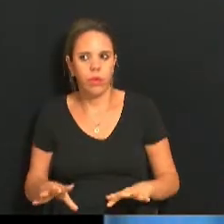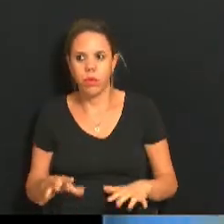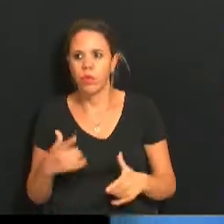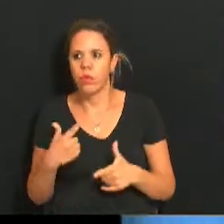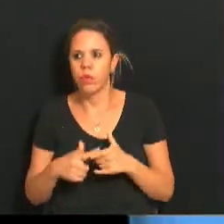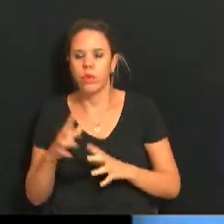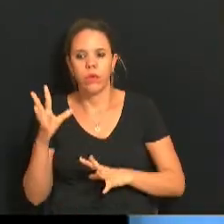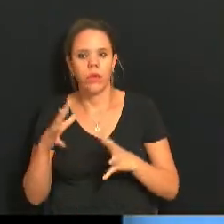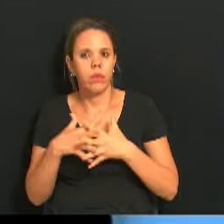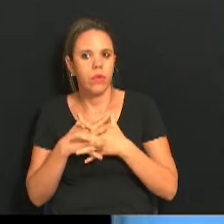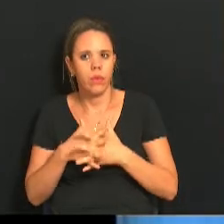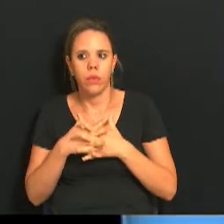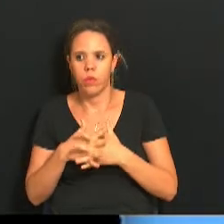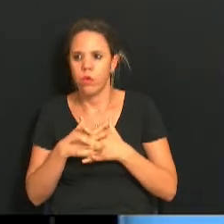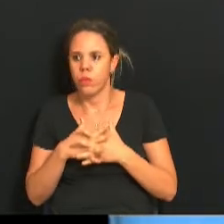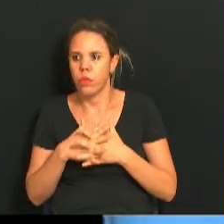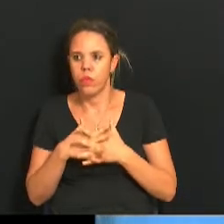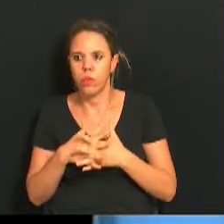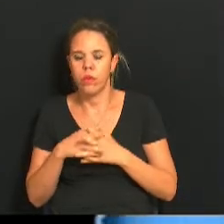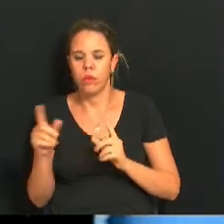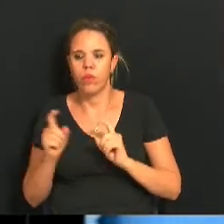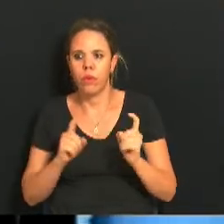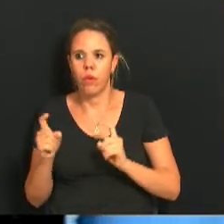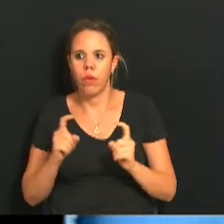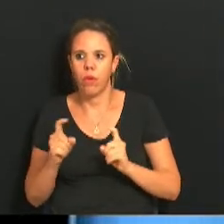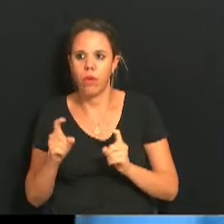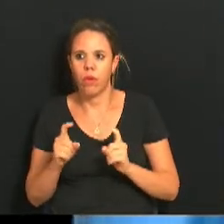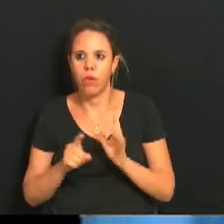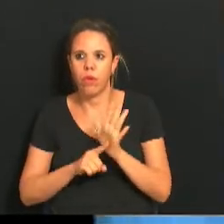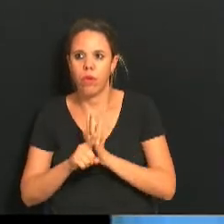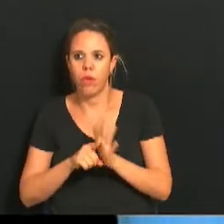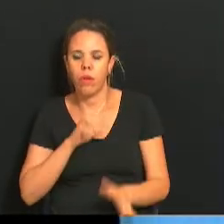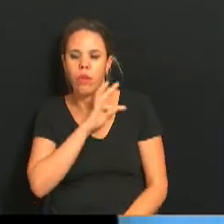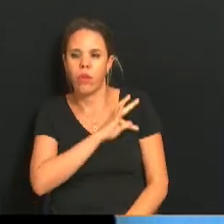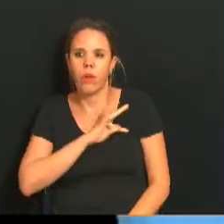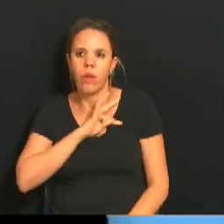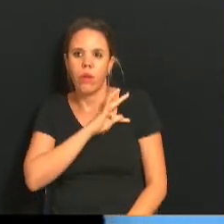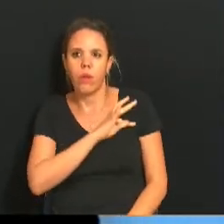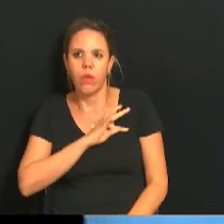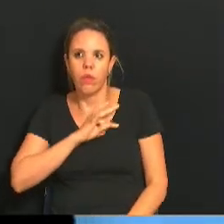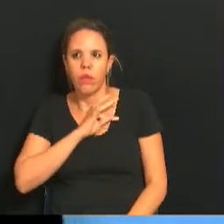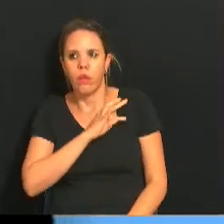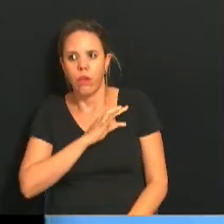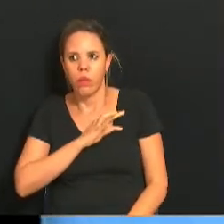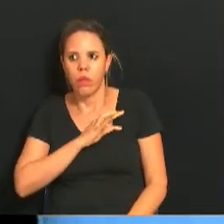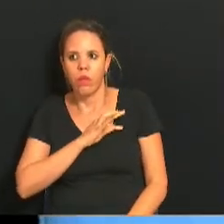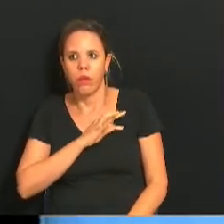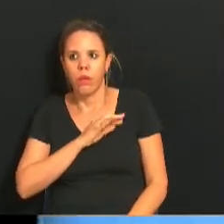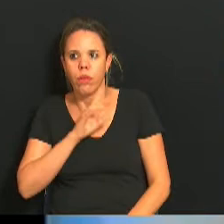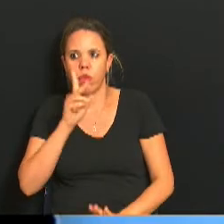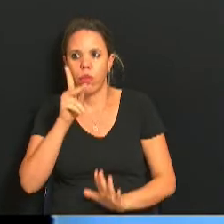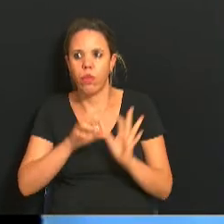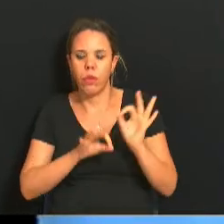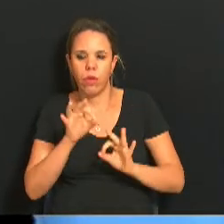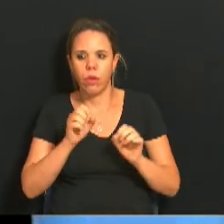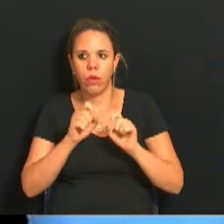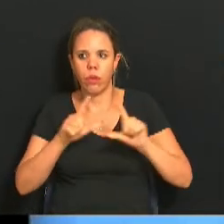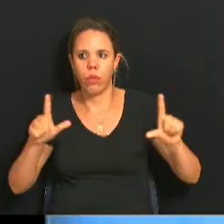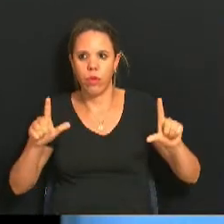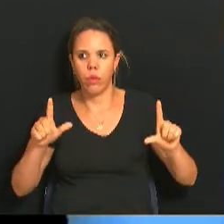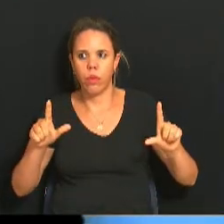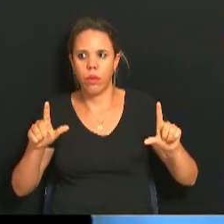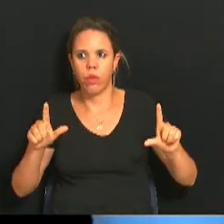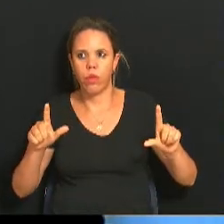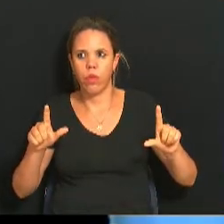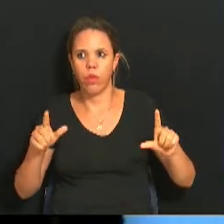nenhuma confusão com a reunião tem muitos dados técnicos a gente então projetou o slide que tem